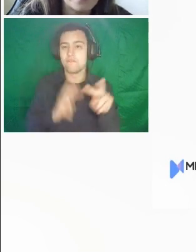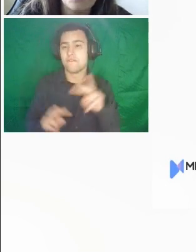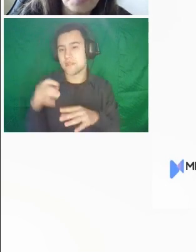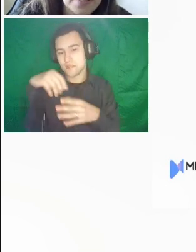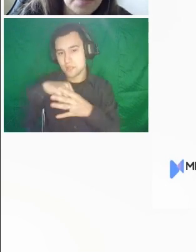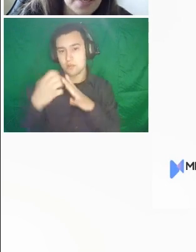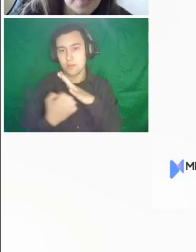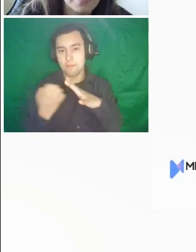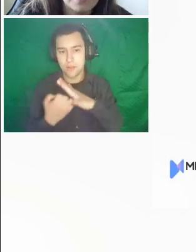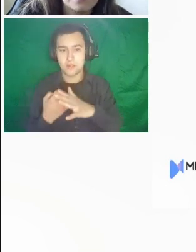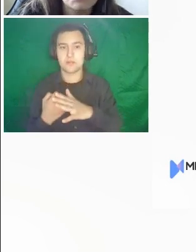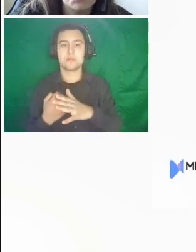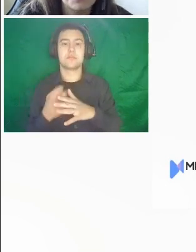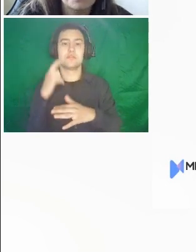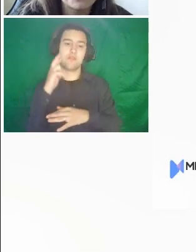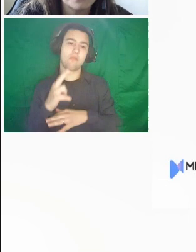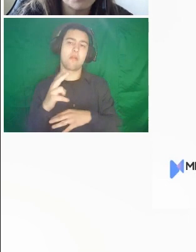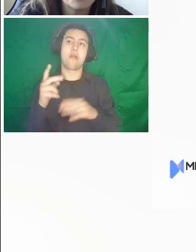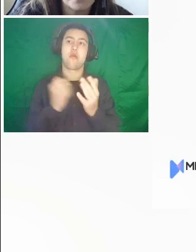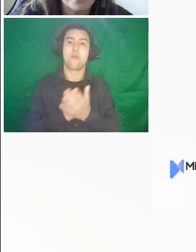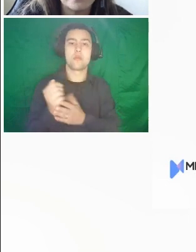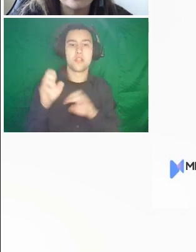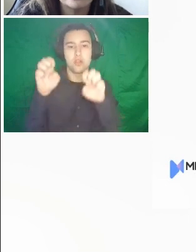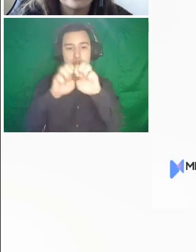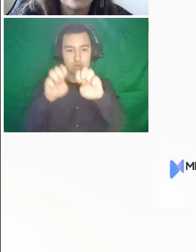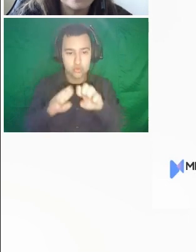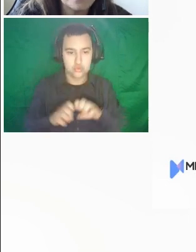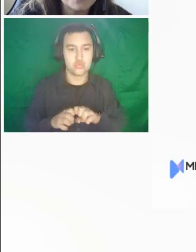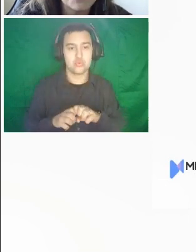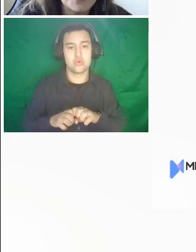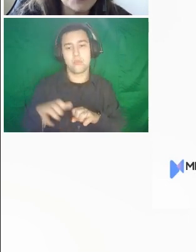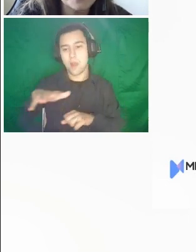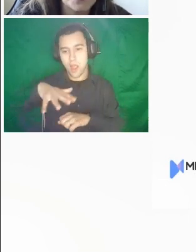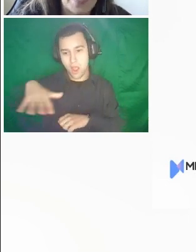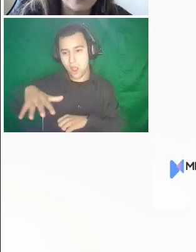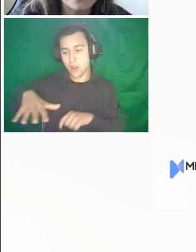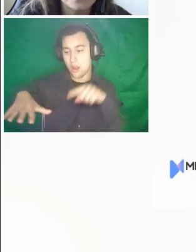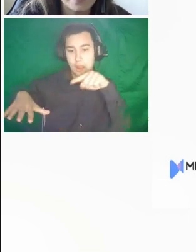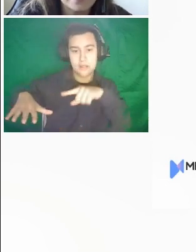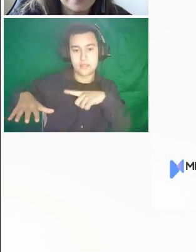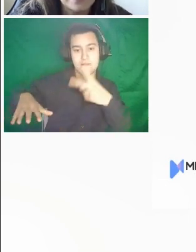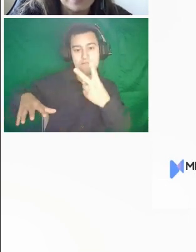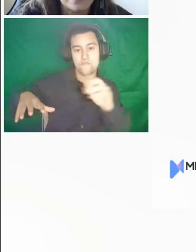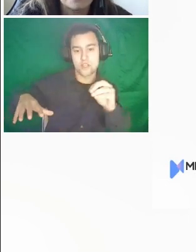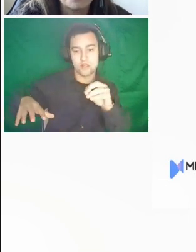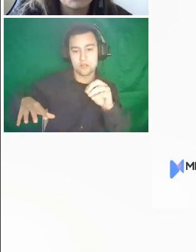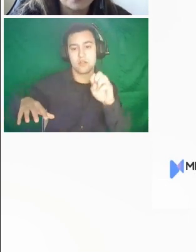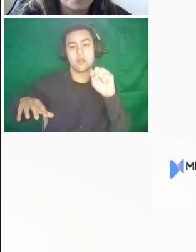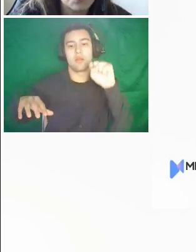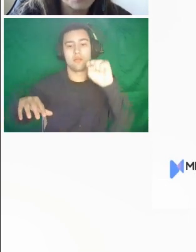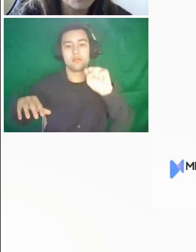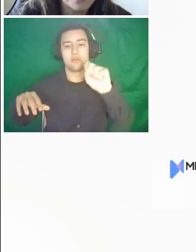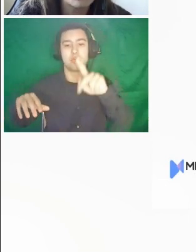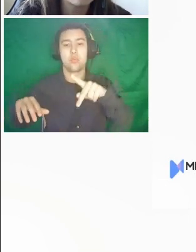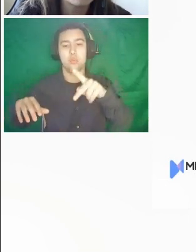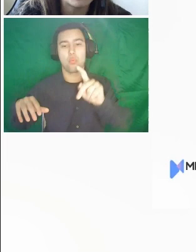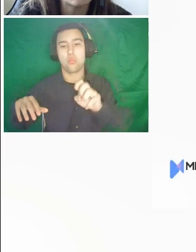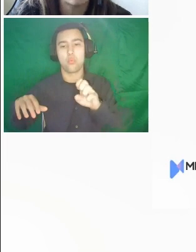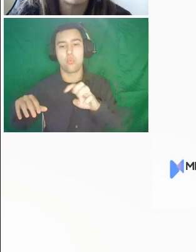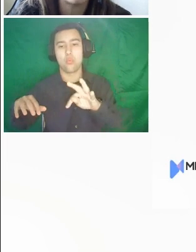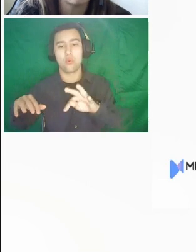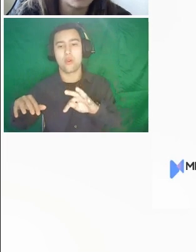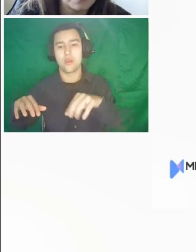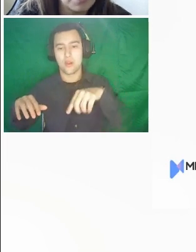ah começamos a estruturamos aqui uma área e temos 20 squads né Eh mas o que as pessoas fizeram